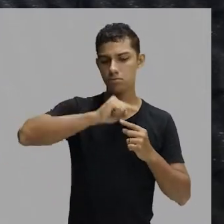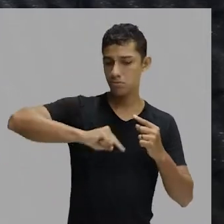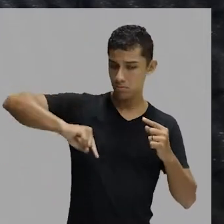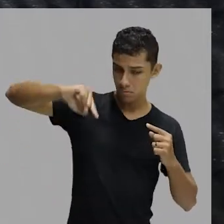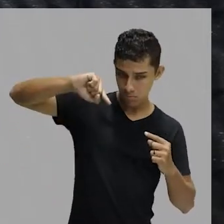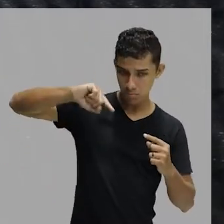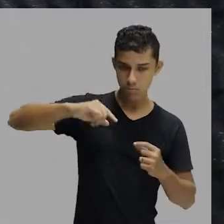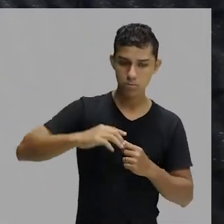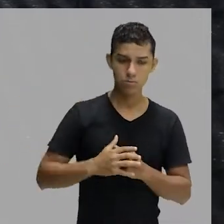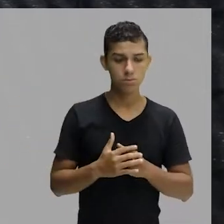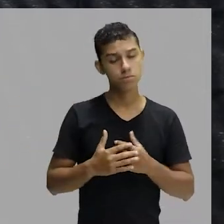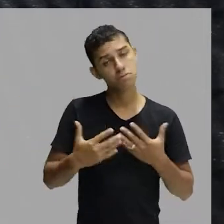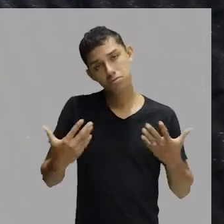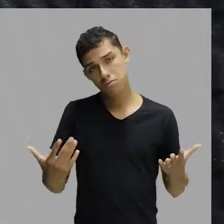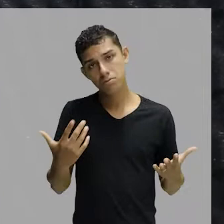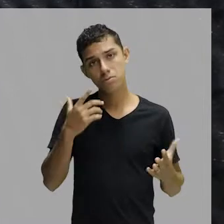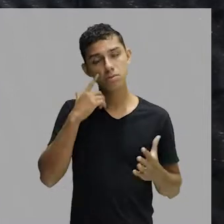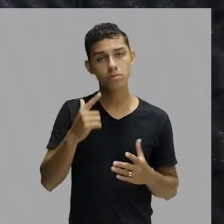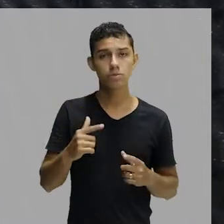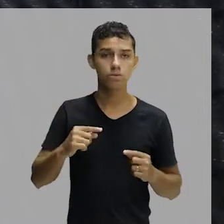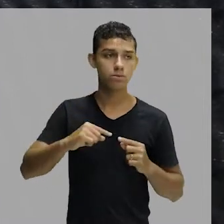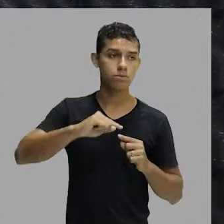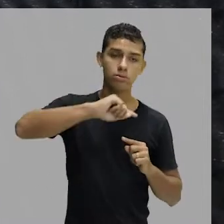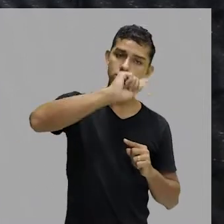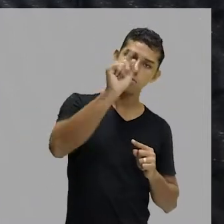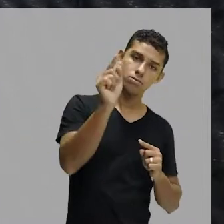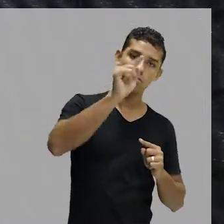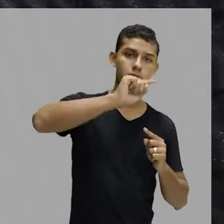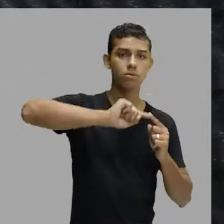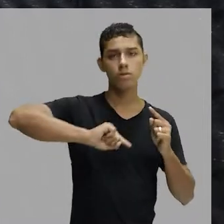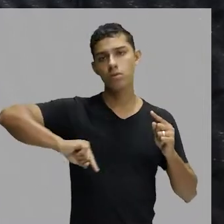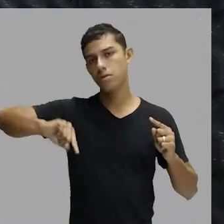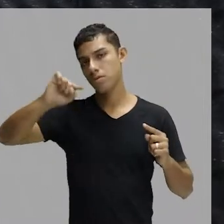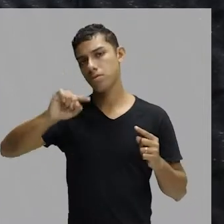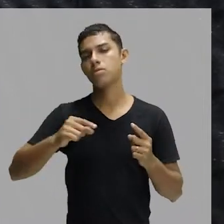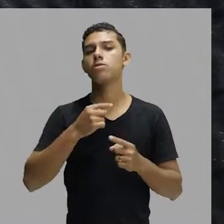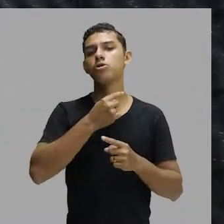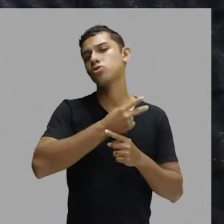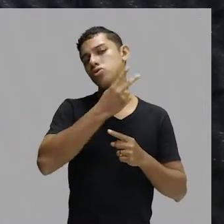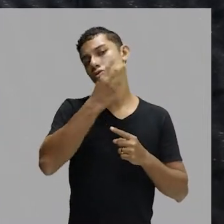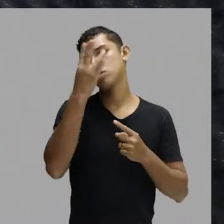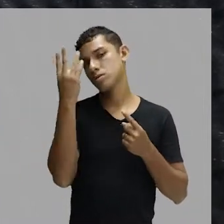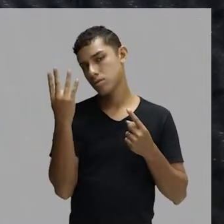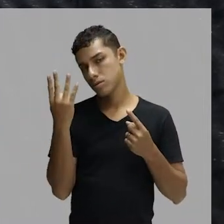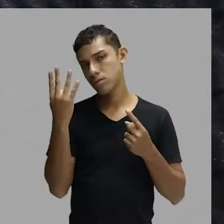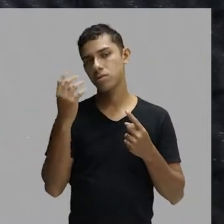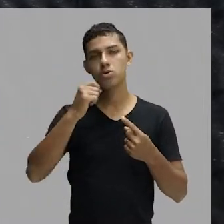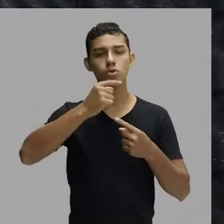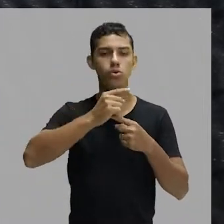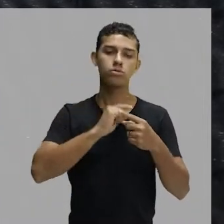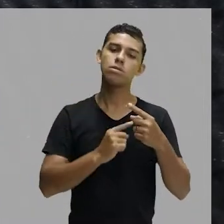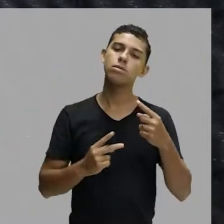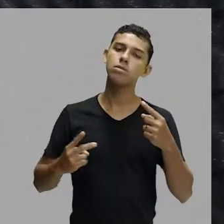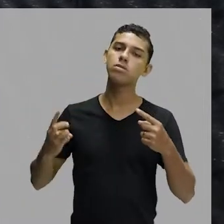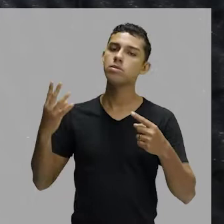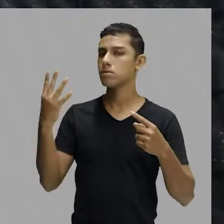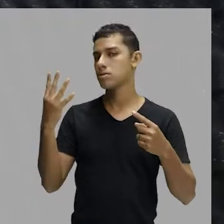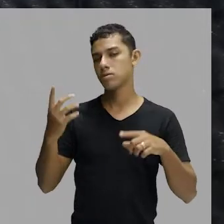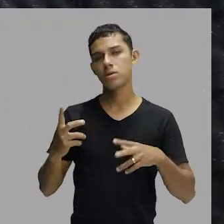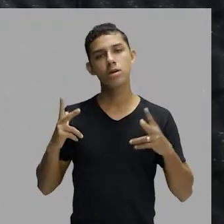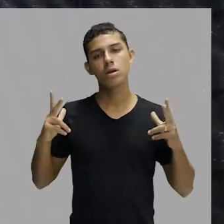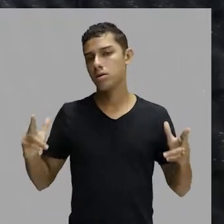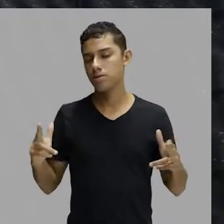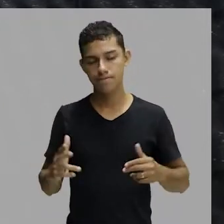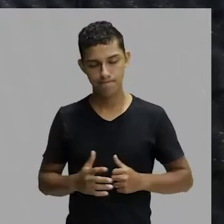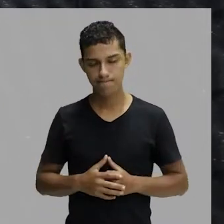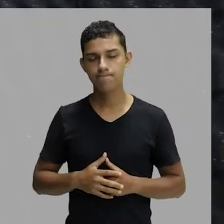caso, tanto faz eu seguir o sentido horário ou o sentido anti-horário, que o resultado será